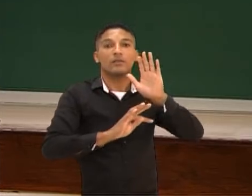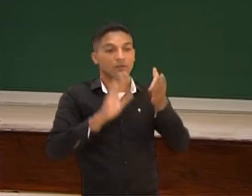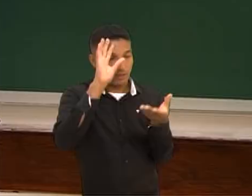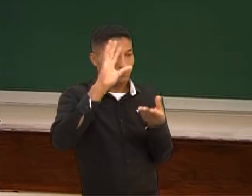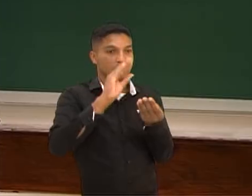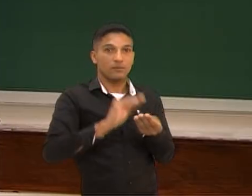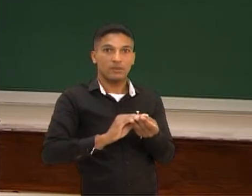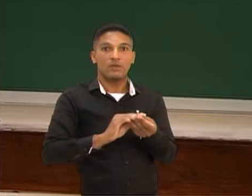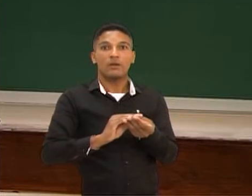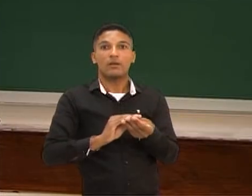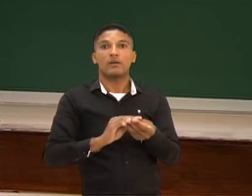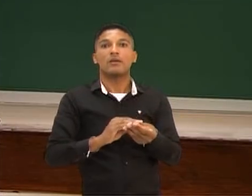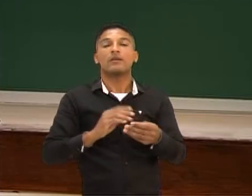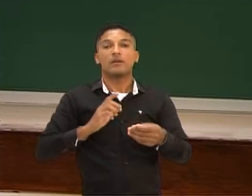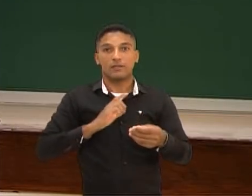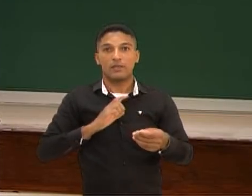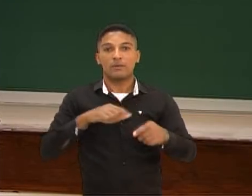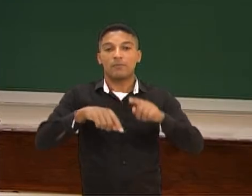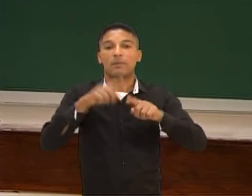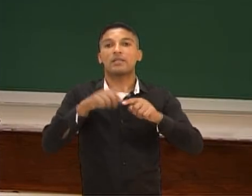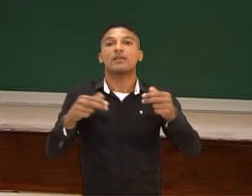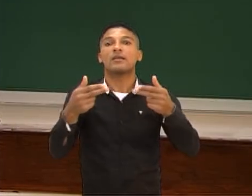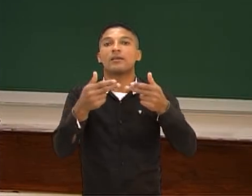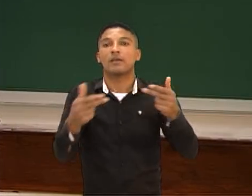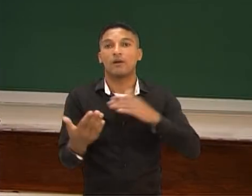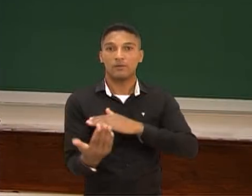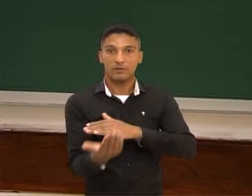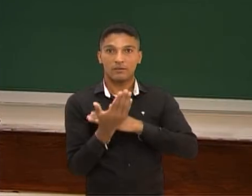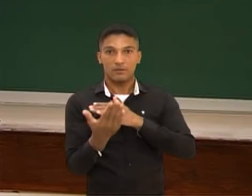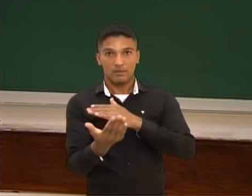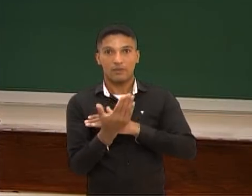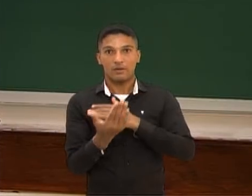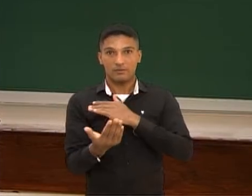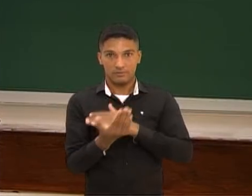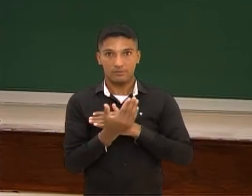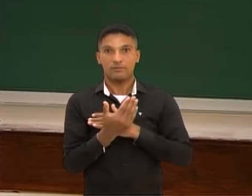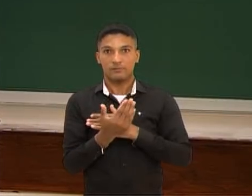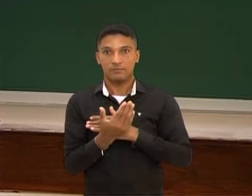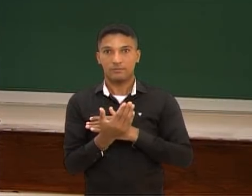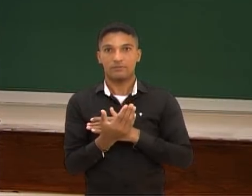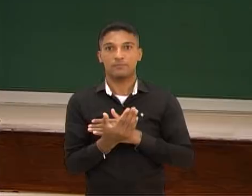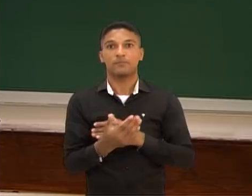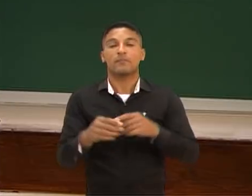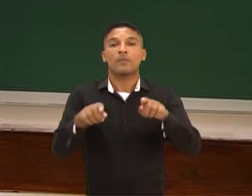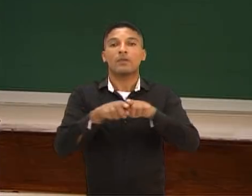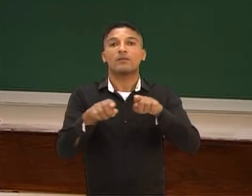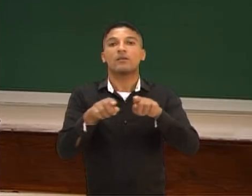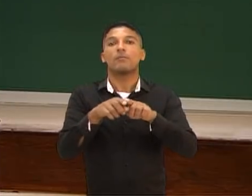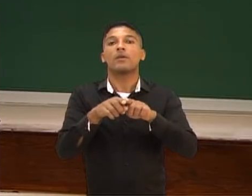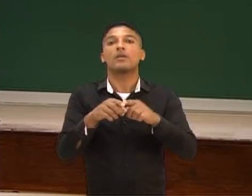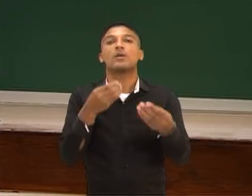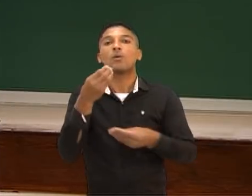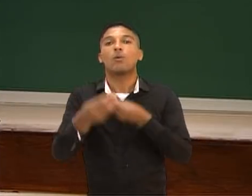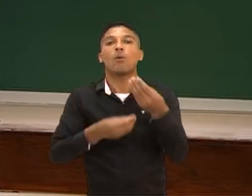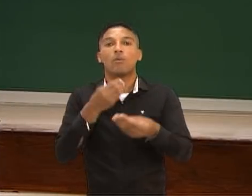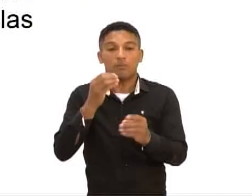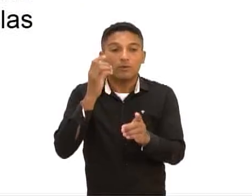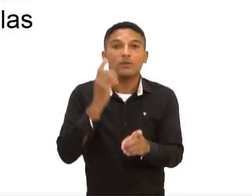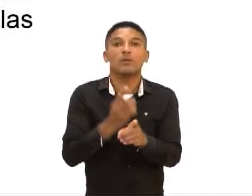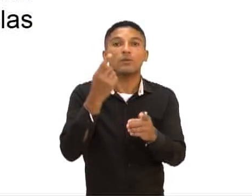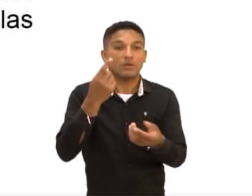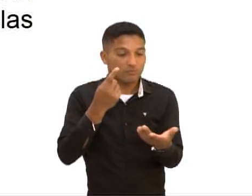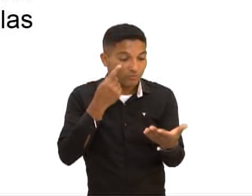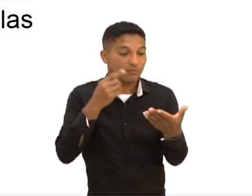de material gráfico diverso. Vamos aprender como identificar a finalidade de textos de diferentes gêneros